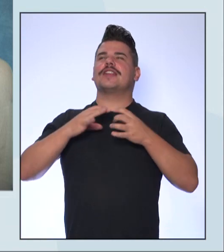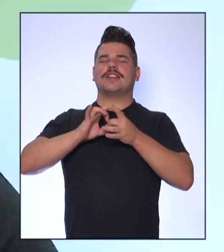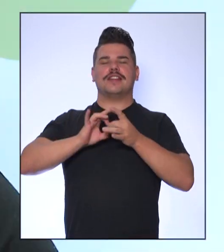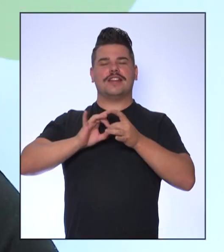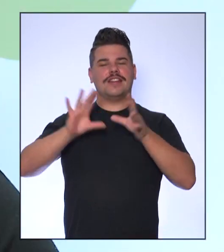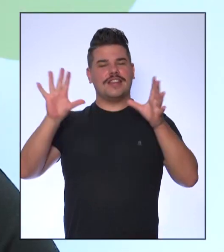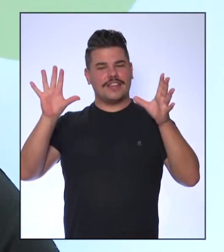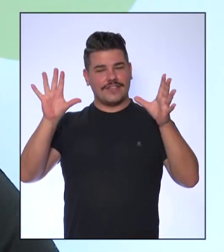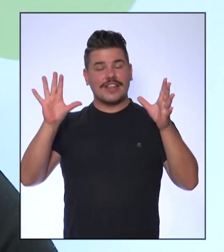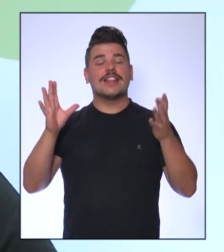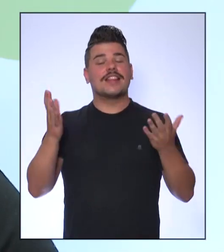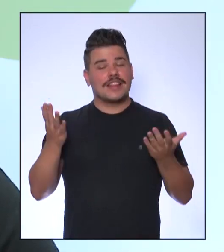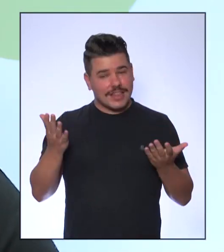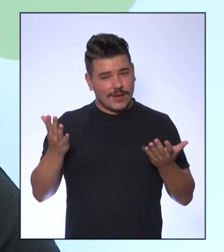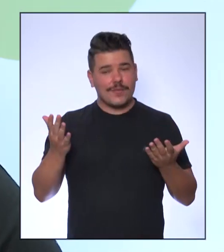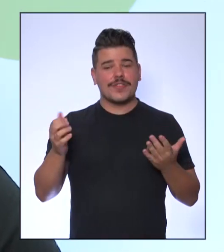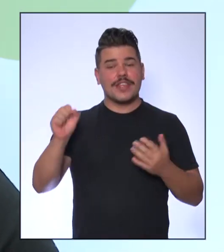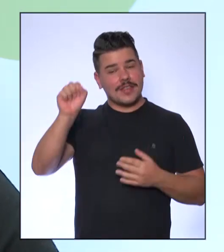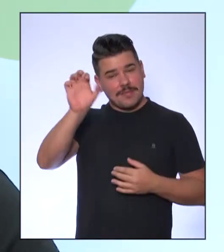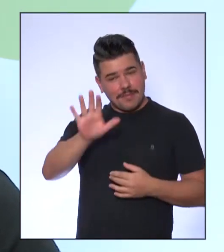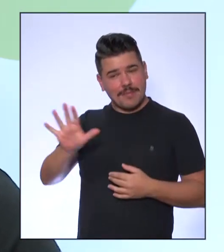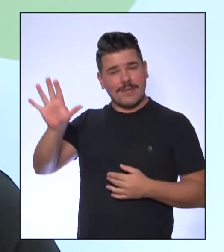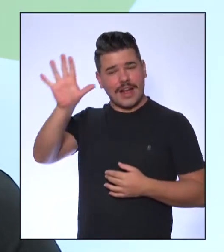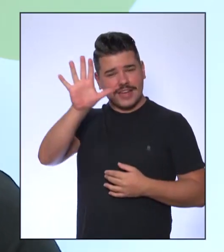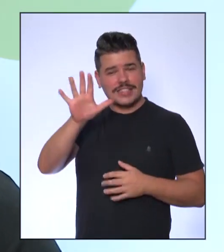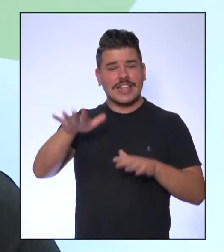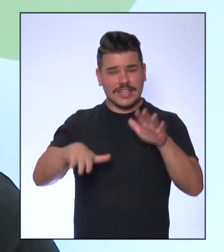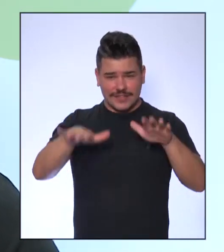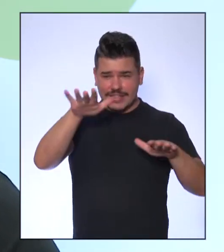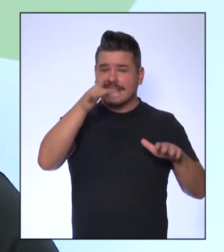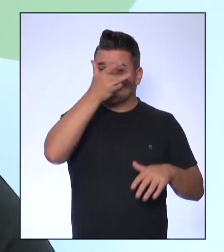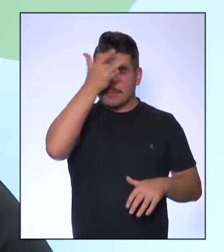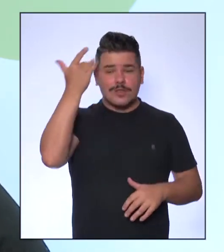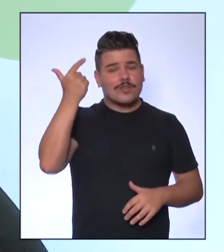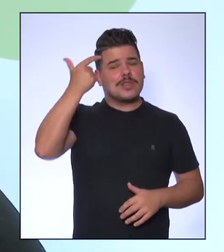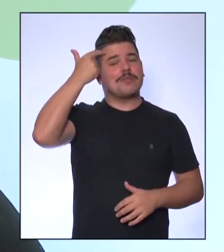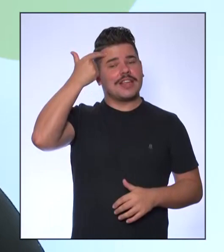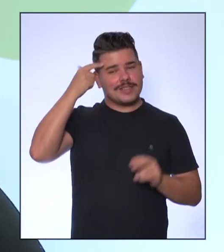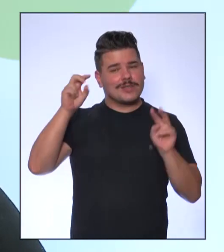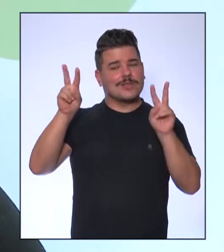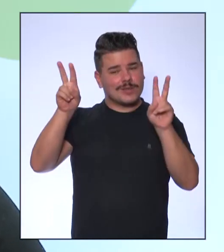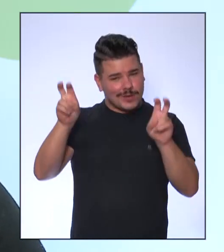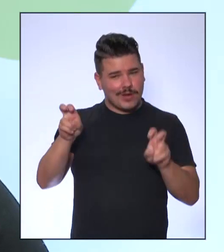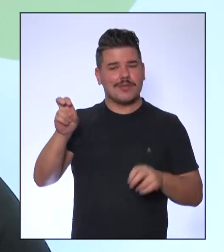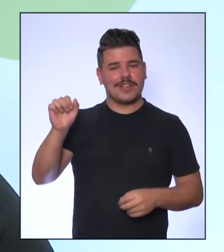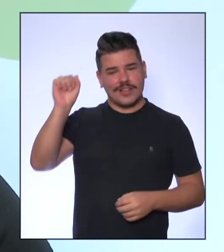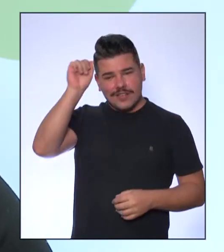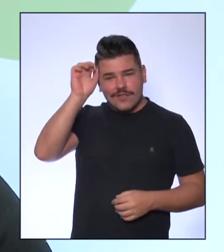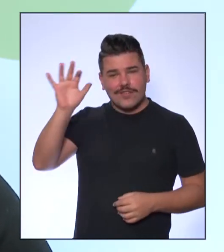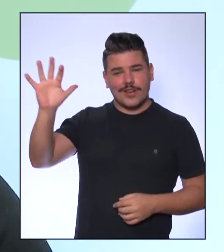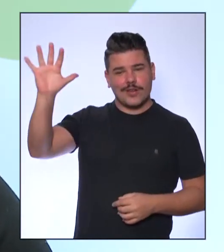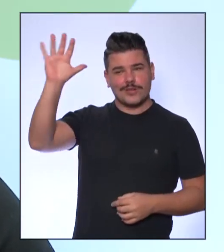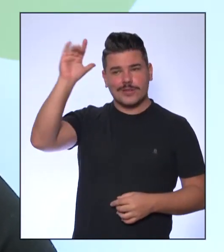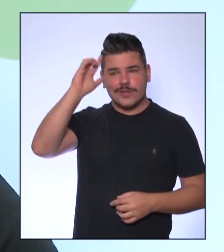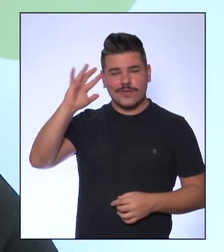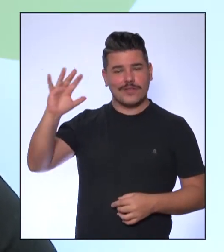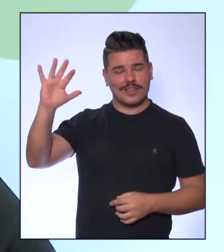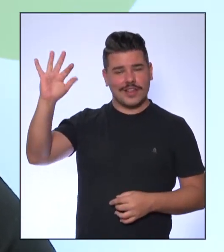são algumas imagens, né, que nós temos da filosofia. Eu acho que são imagens